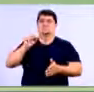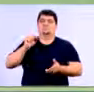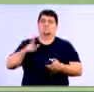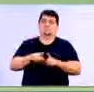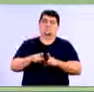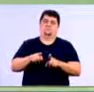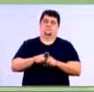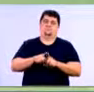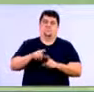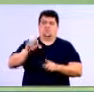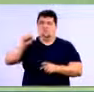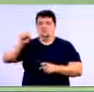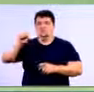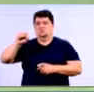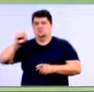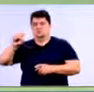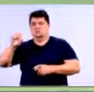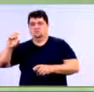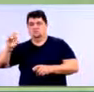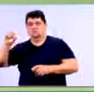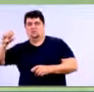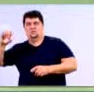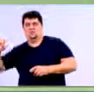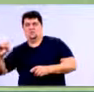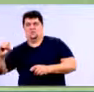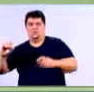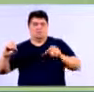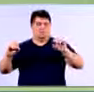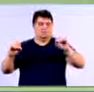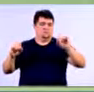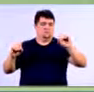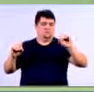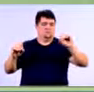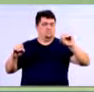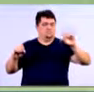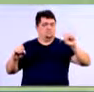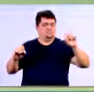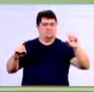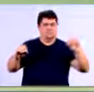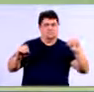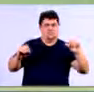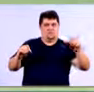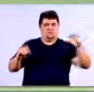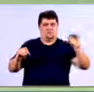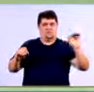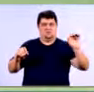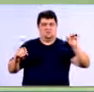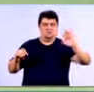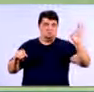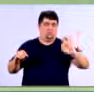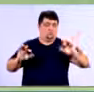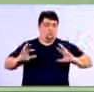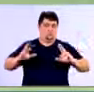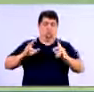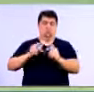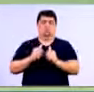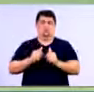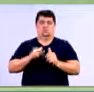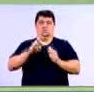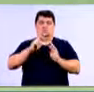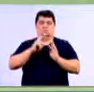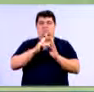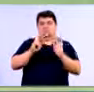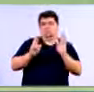Então, 0,90 para 0,89, 100% para 0,89. Uma regrinha de